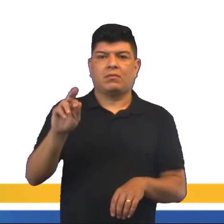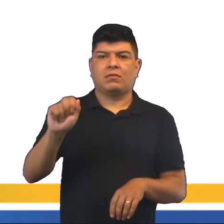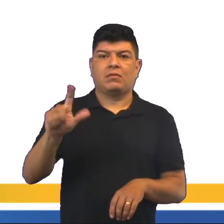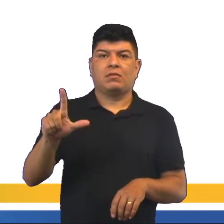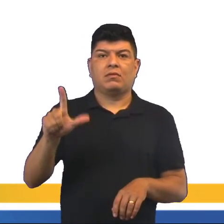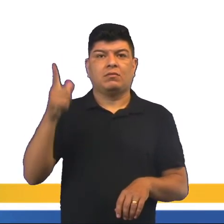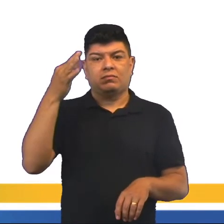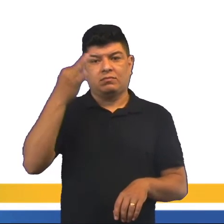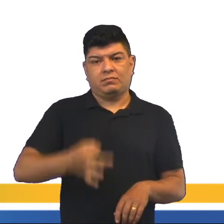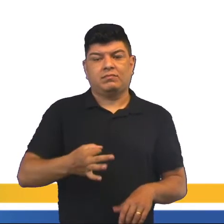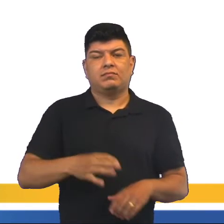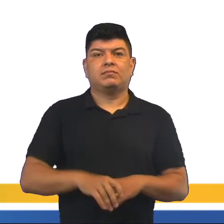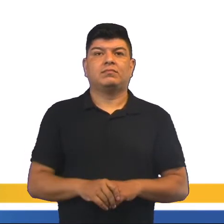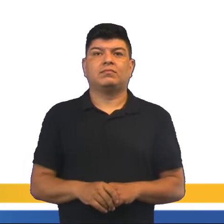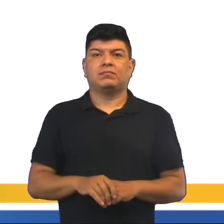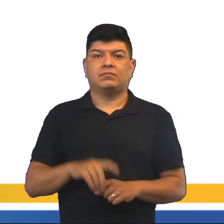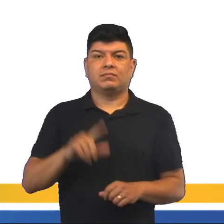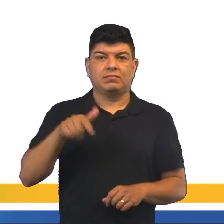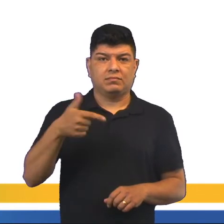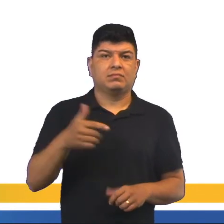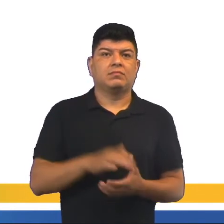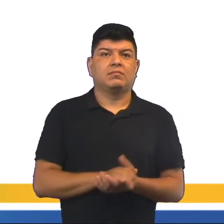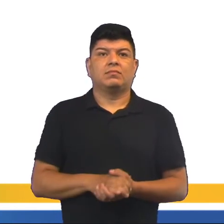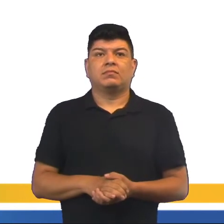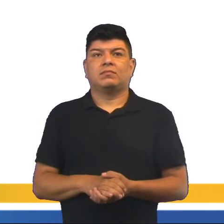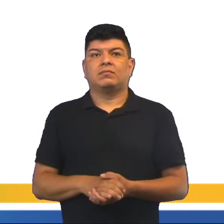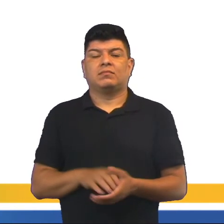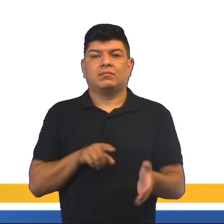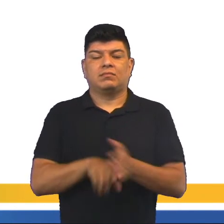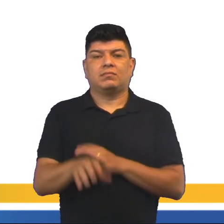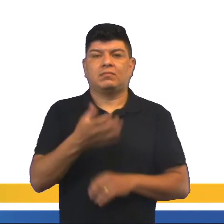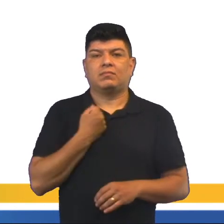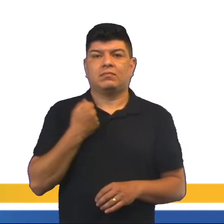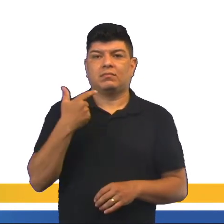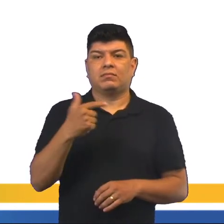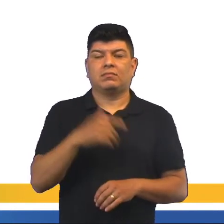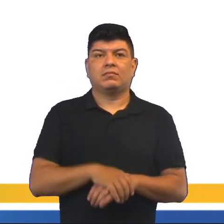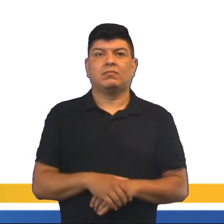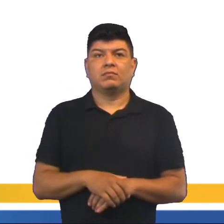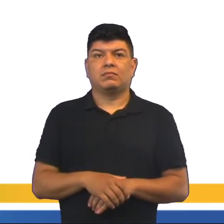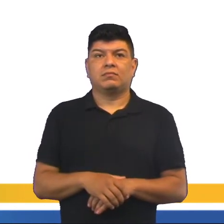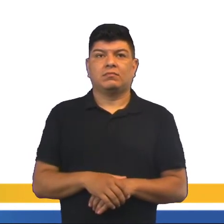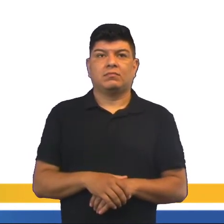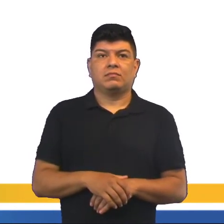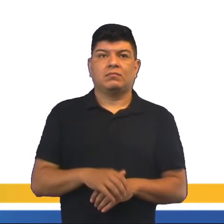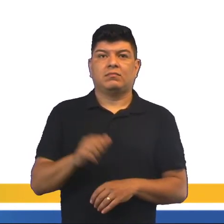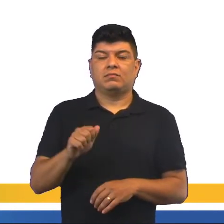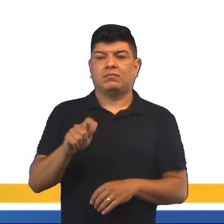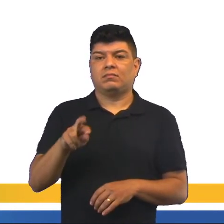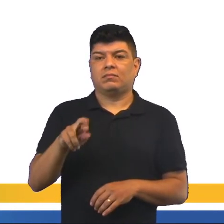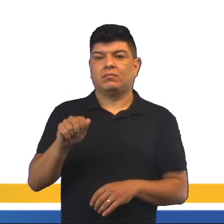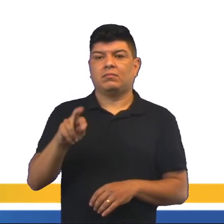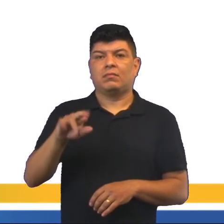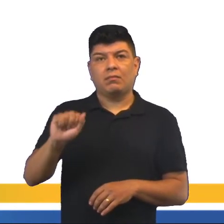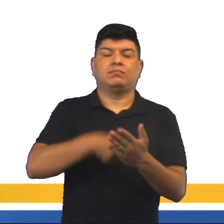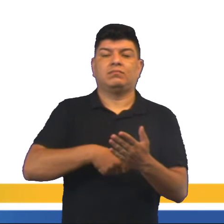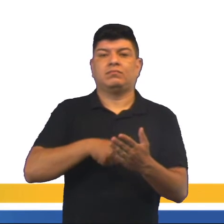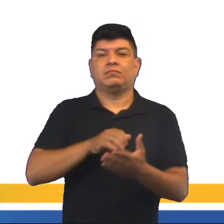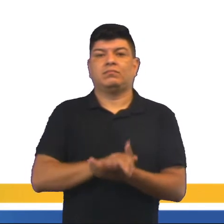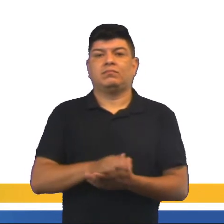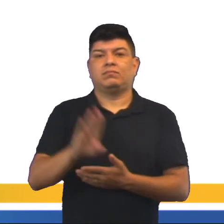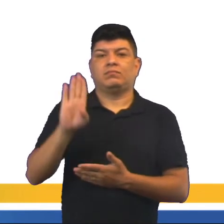excedendo aí também no esforço físico, ok? Tranquilo até aí? Então, esse seria um dos problemas também enfrentado no